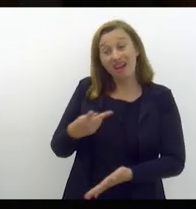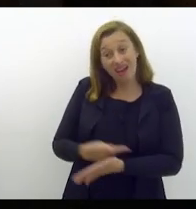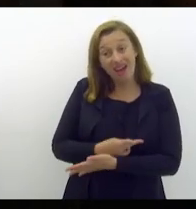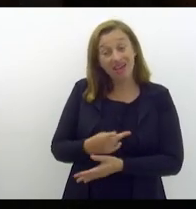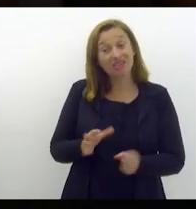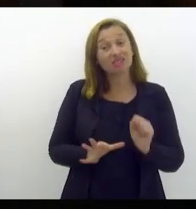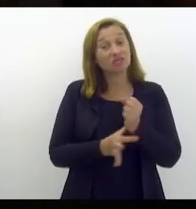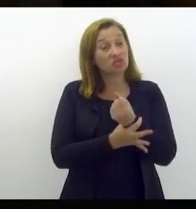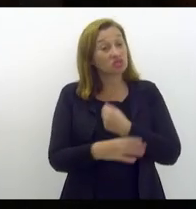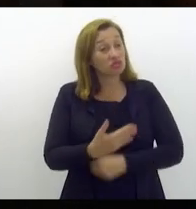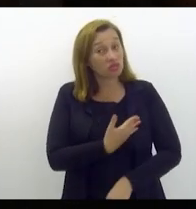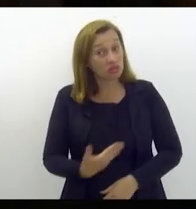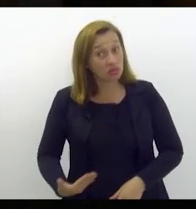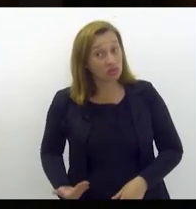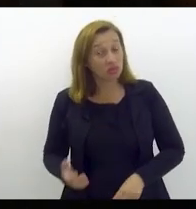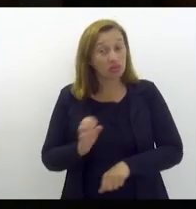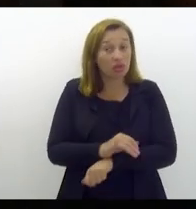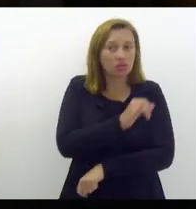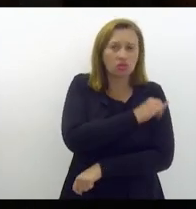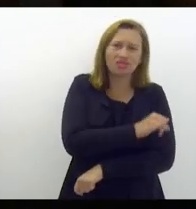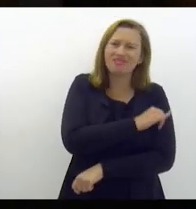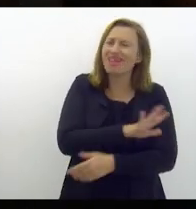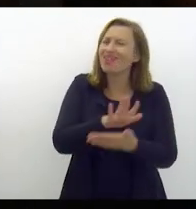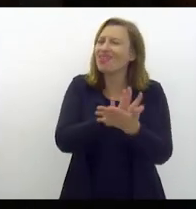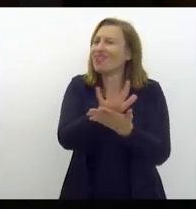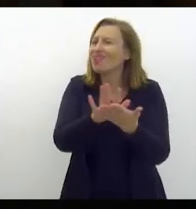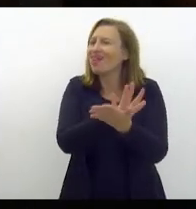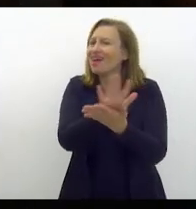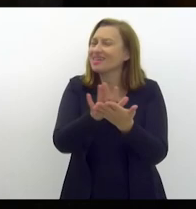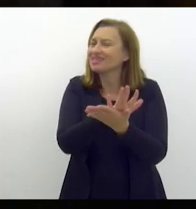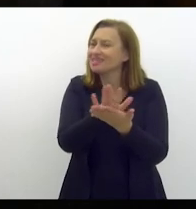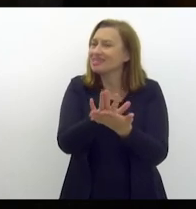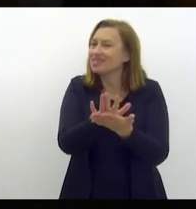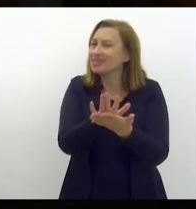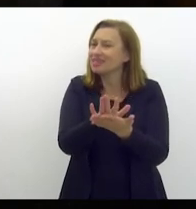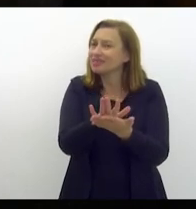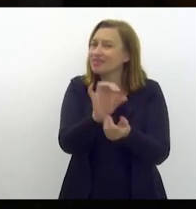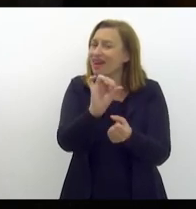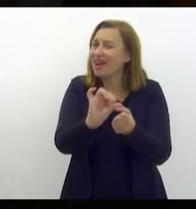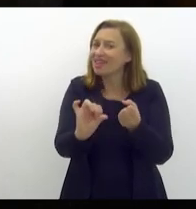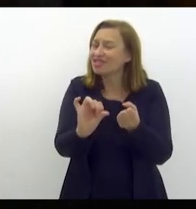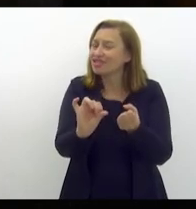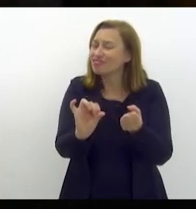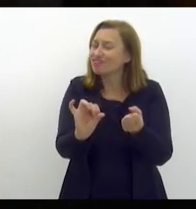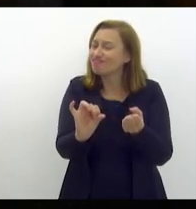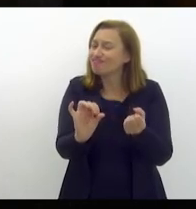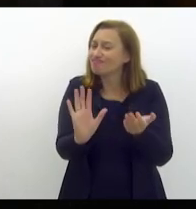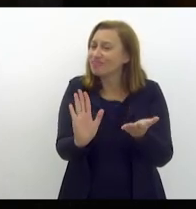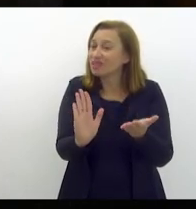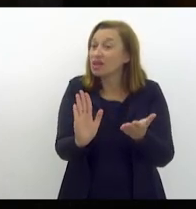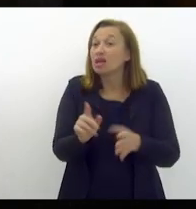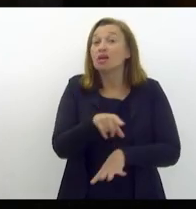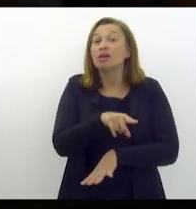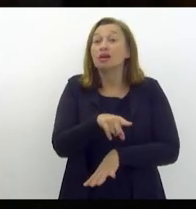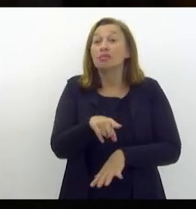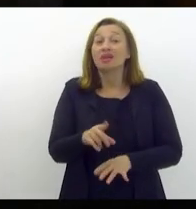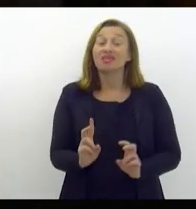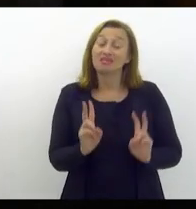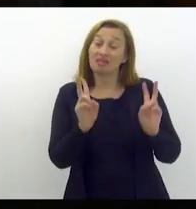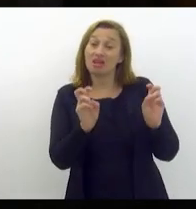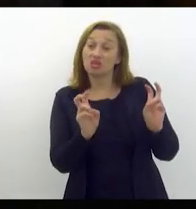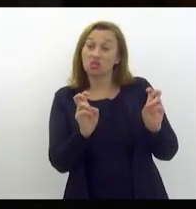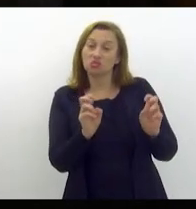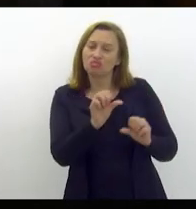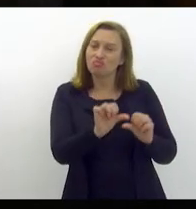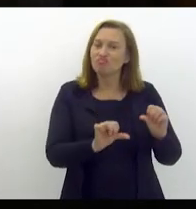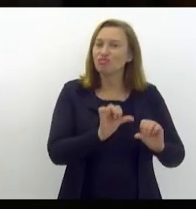segurança do Estado do Rio de Janeiro e que nada é feito efetivamente para que essa situação